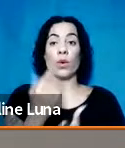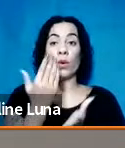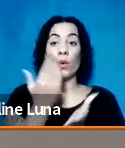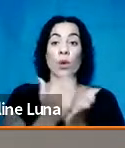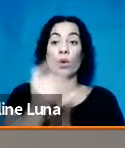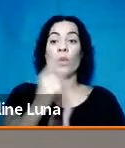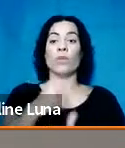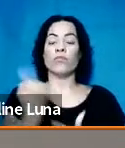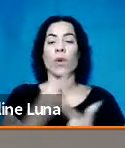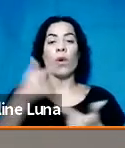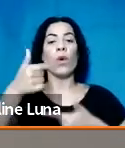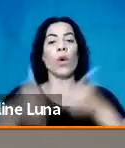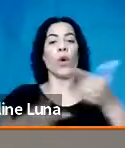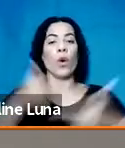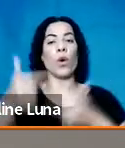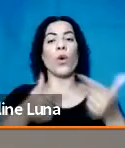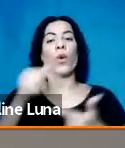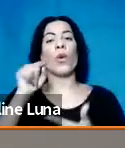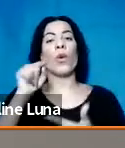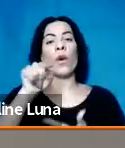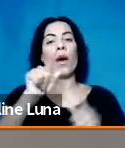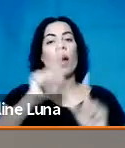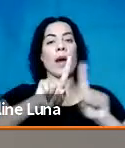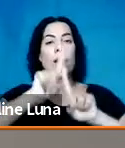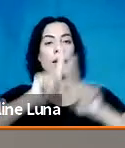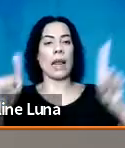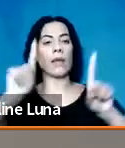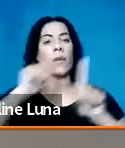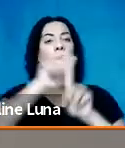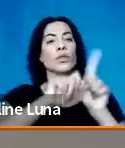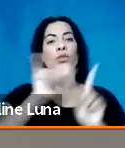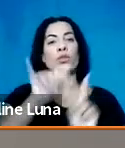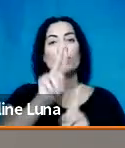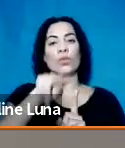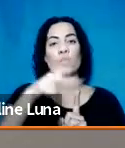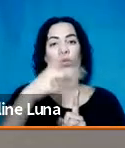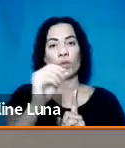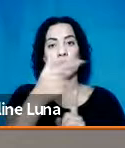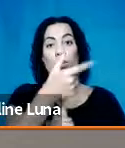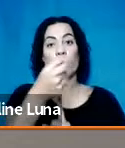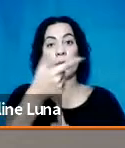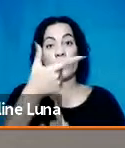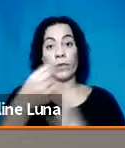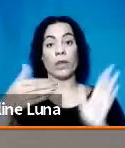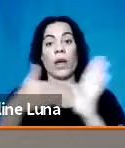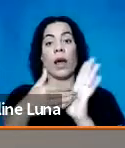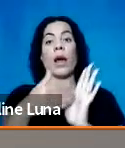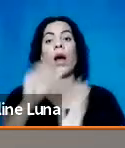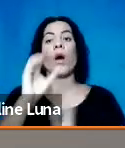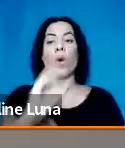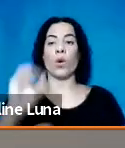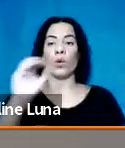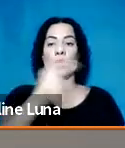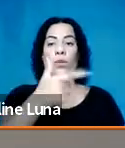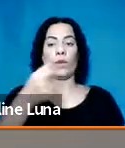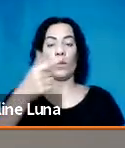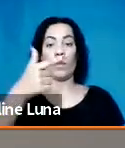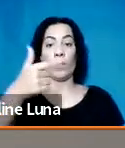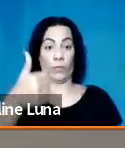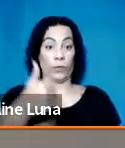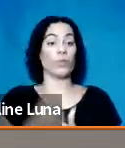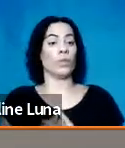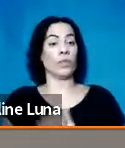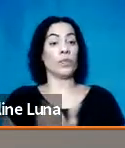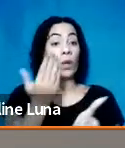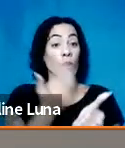nossa atuação, né? Desde aqui o gráfico é de junho de 2020 até outubro de 2021, né?